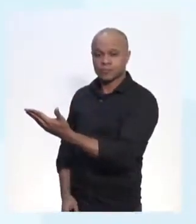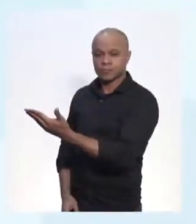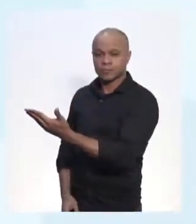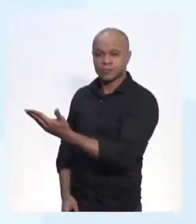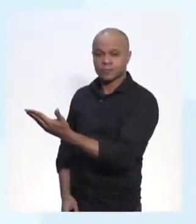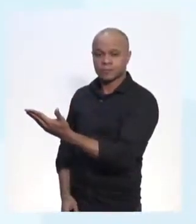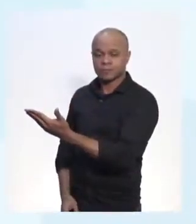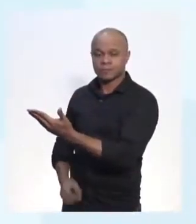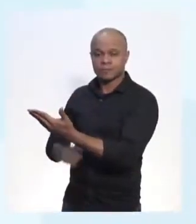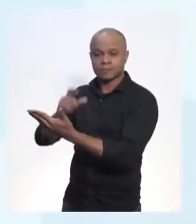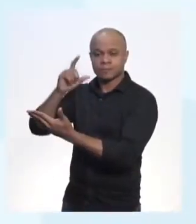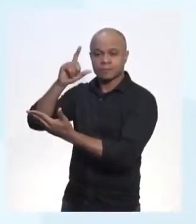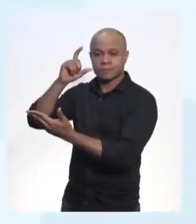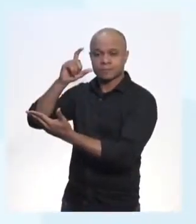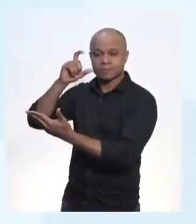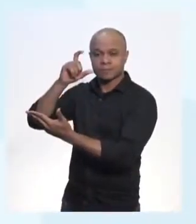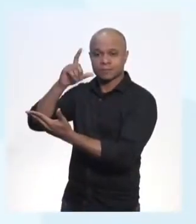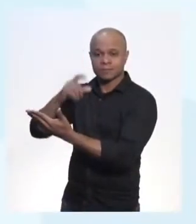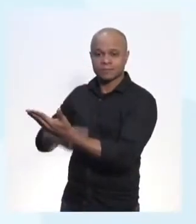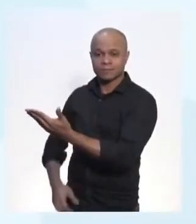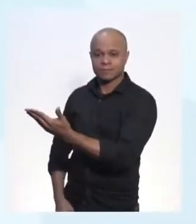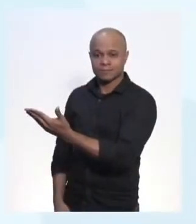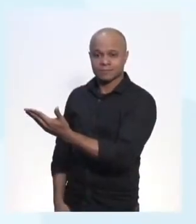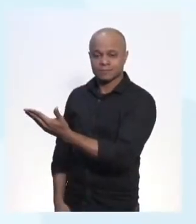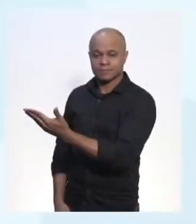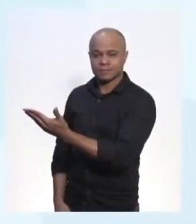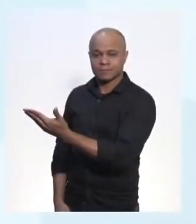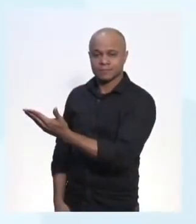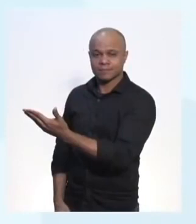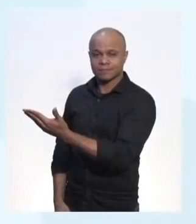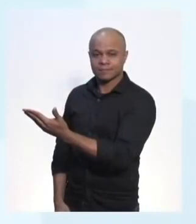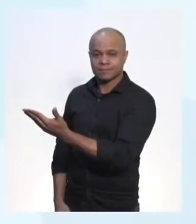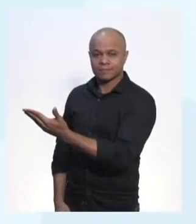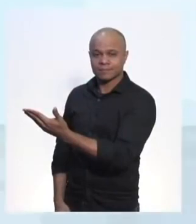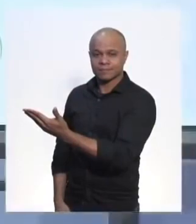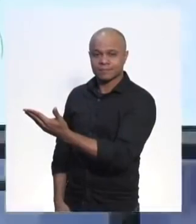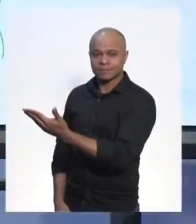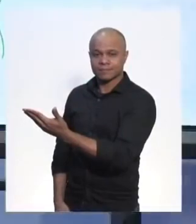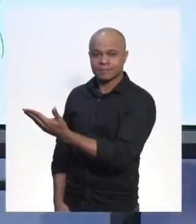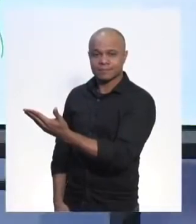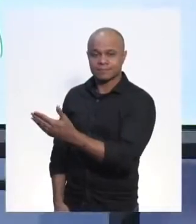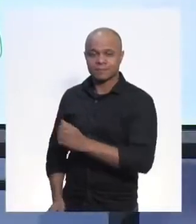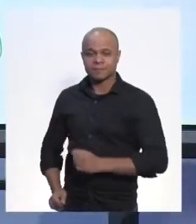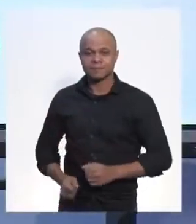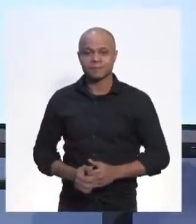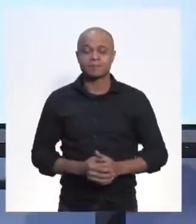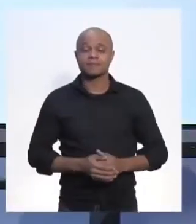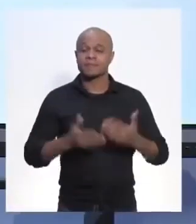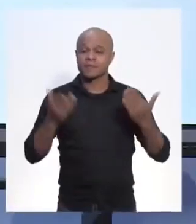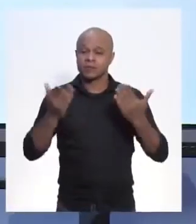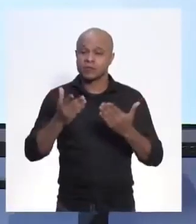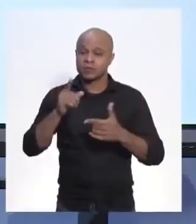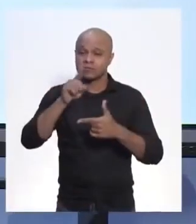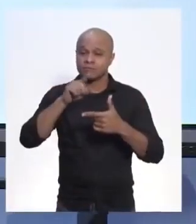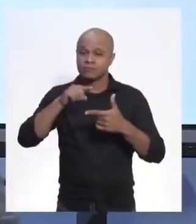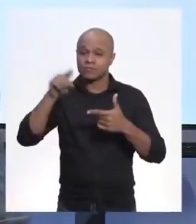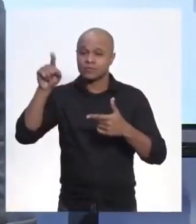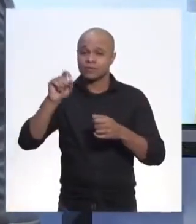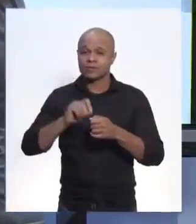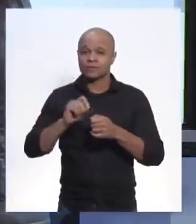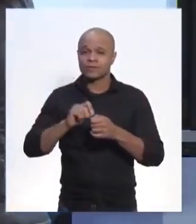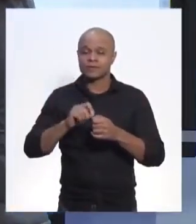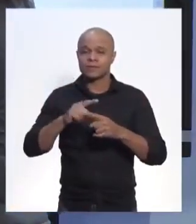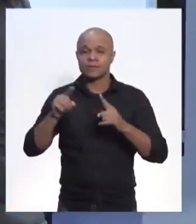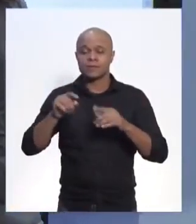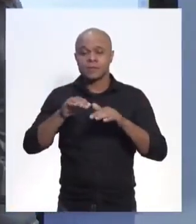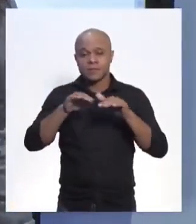tirar um print. Porque o que a gente vai fazer agora? A gente vai construir o gráfico dessa atividade. Só lembrando que como a nossa base, na